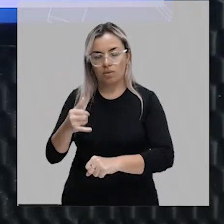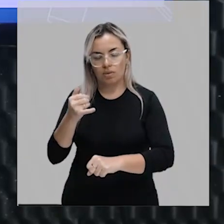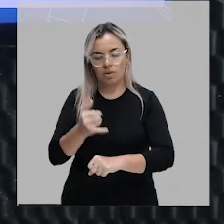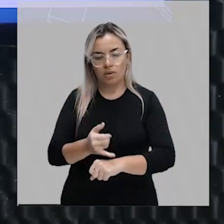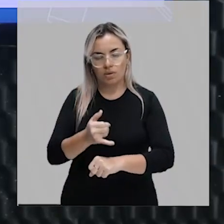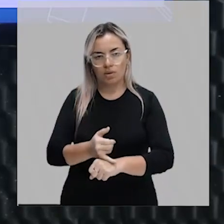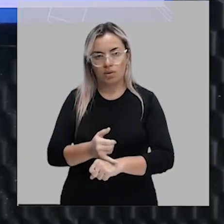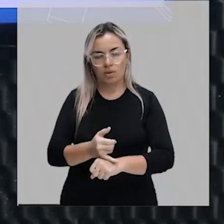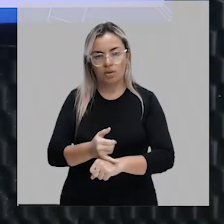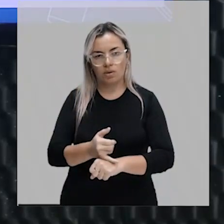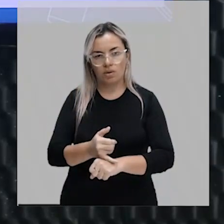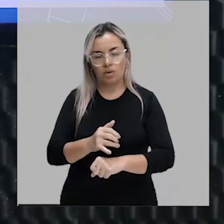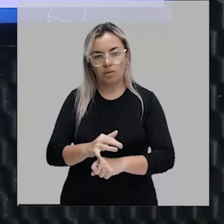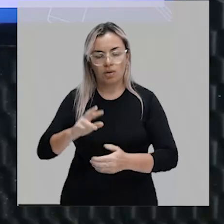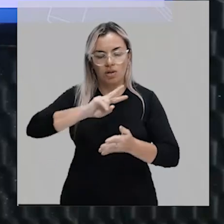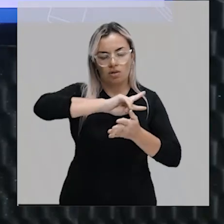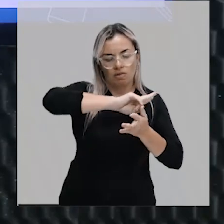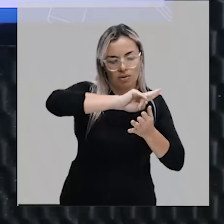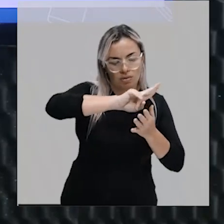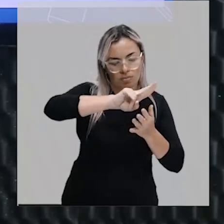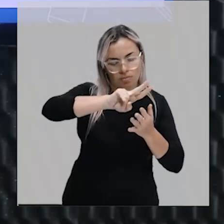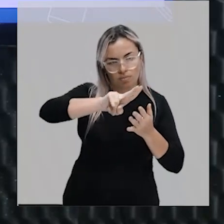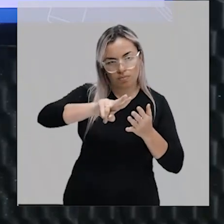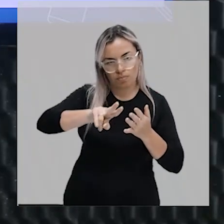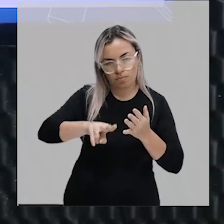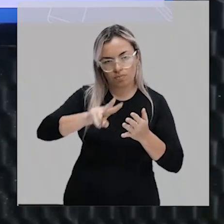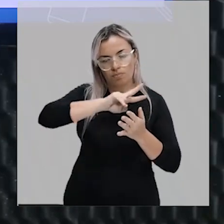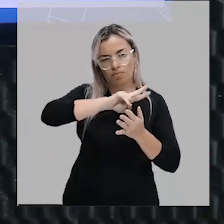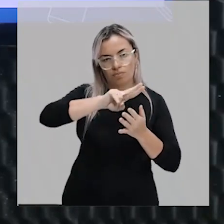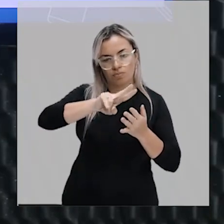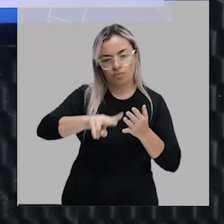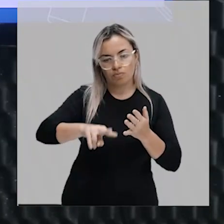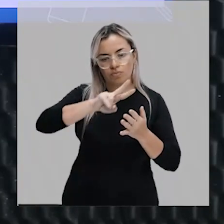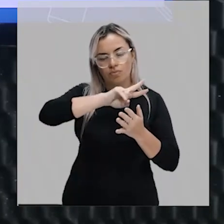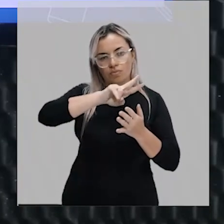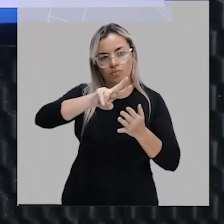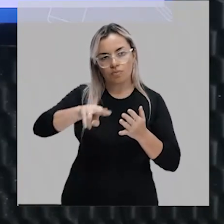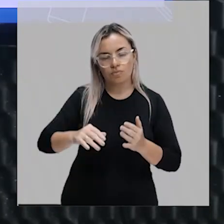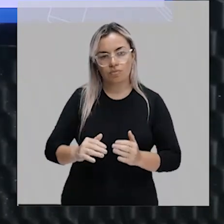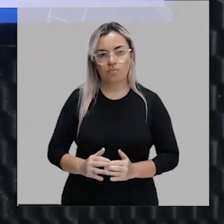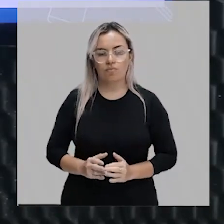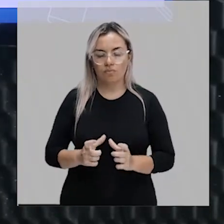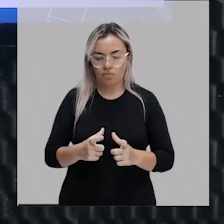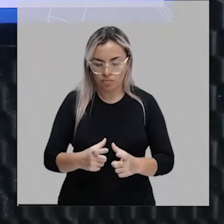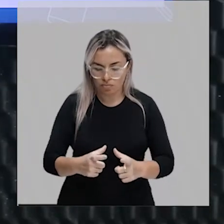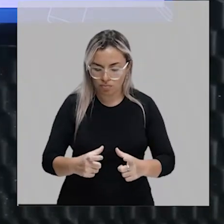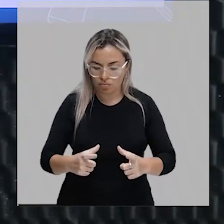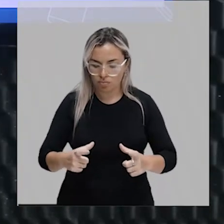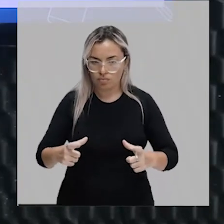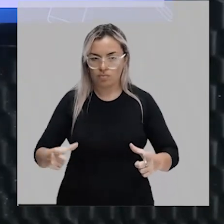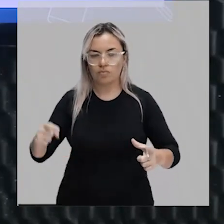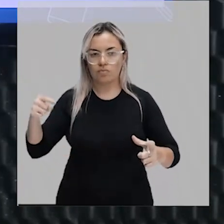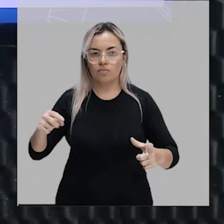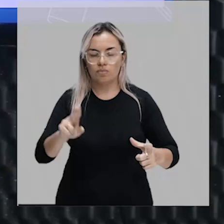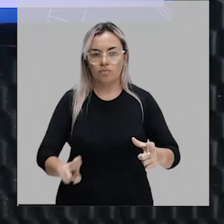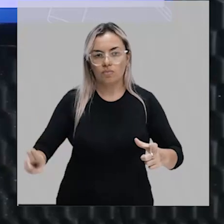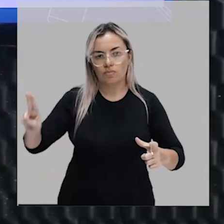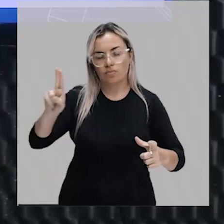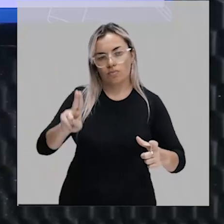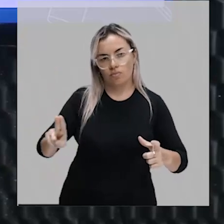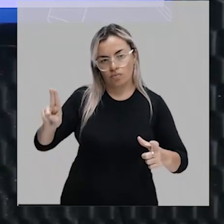de uma forma variada e, com o aumento da utilização desses